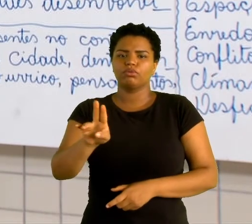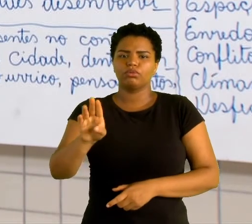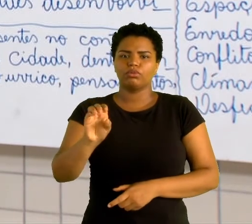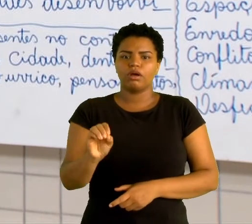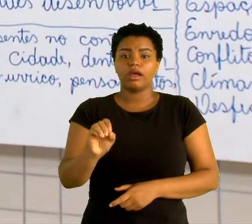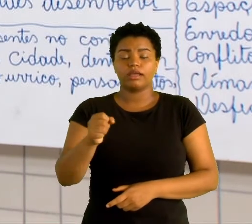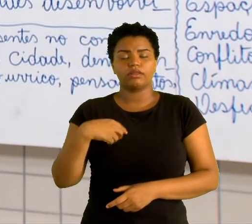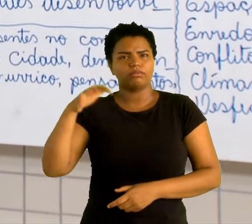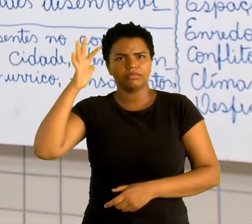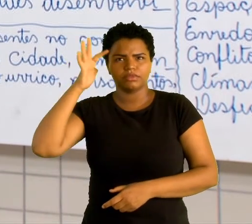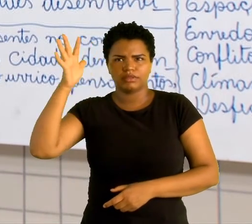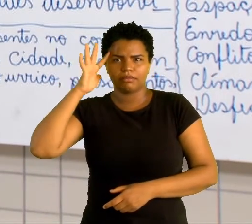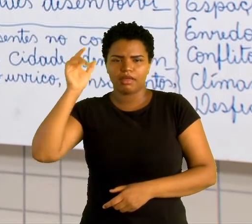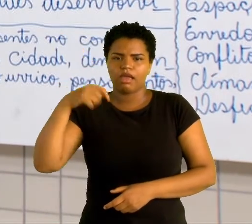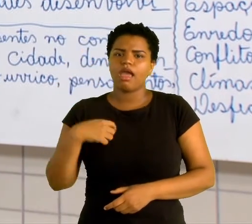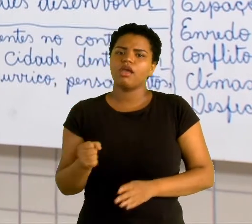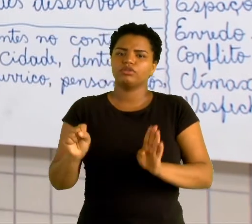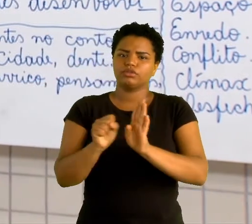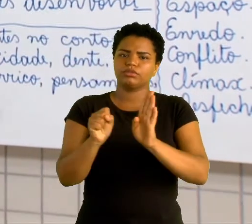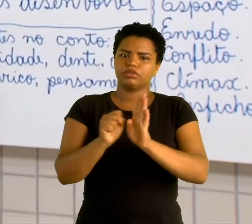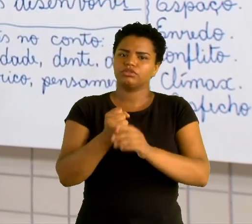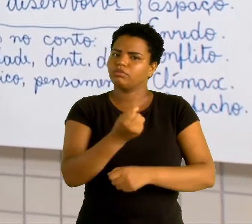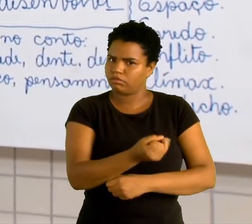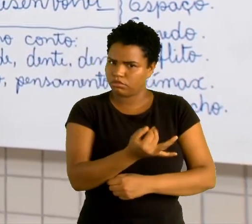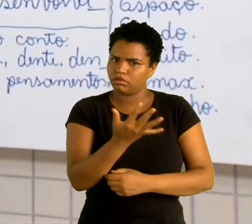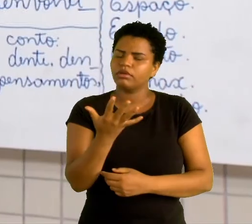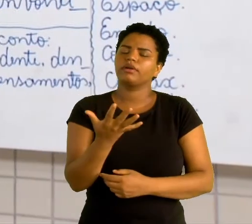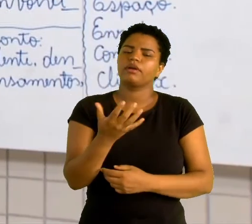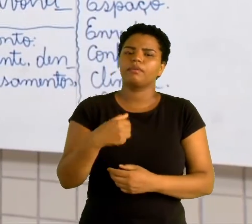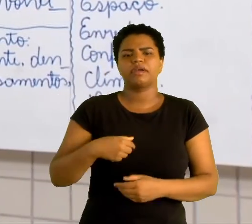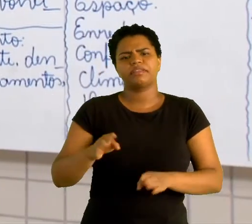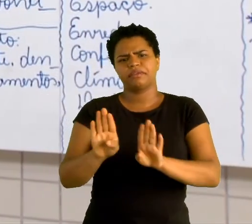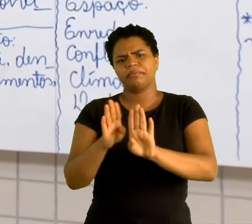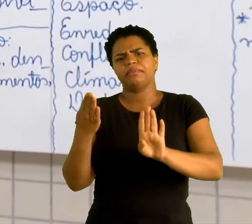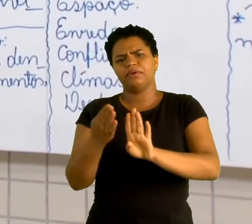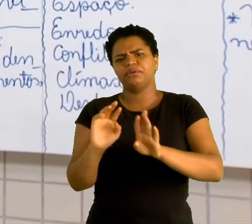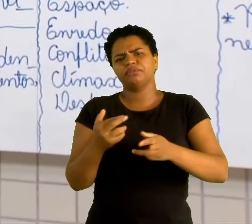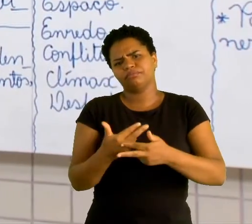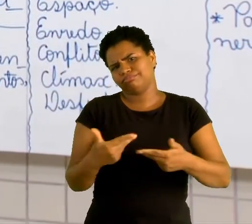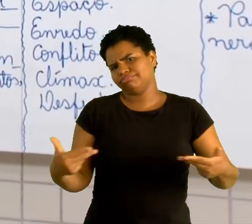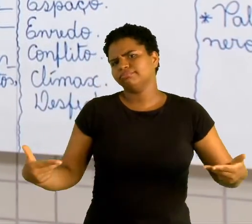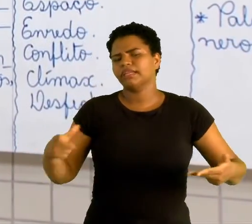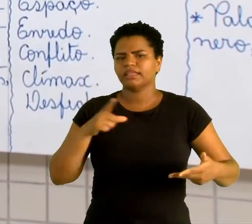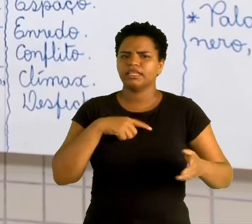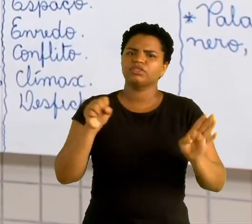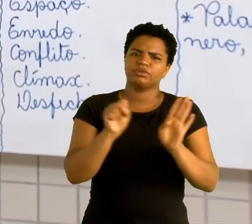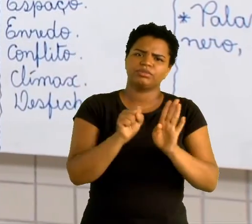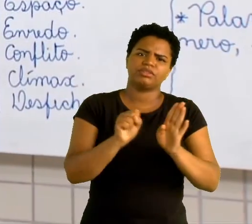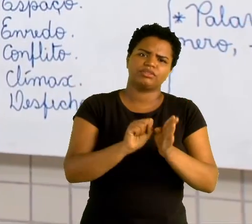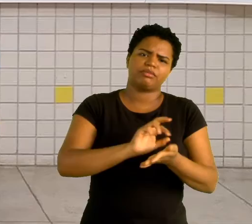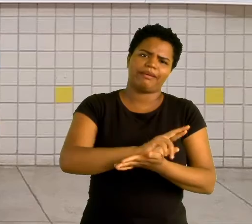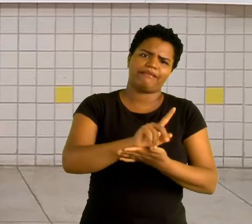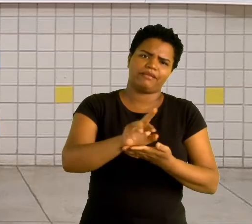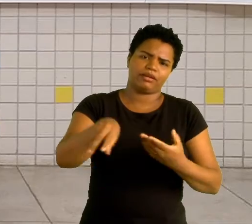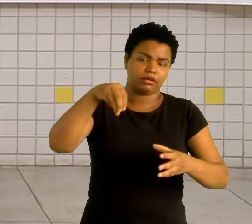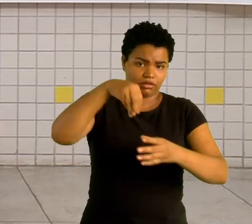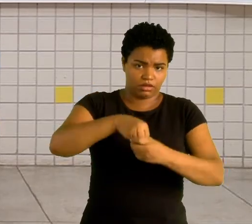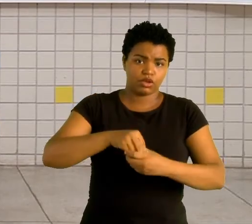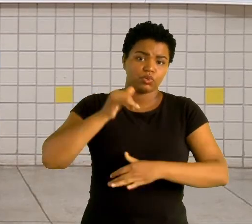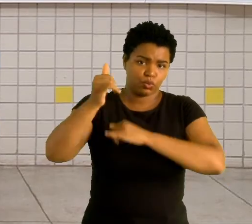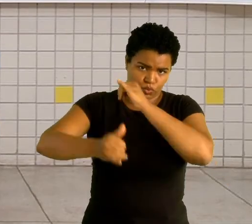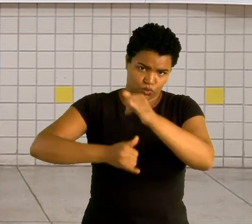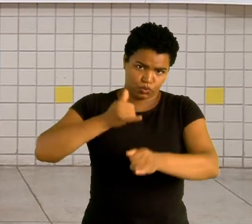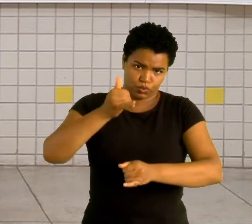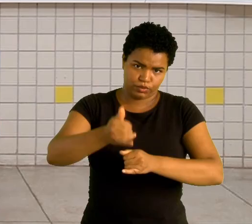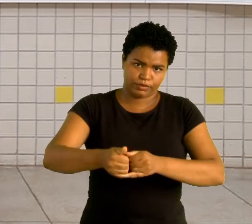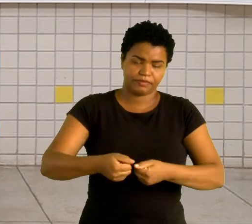E porta e etc. Temos vários outros substantivos presentes neste conto. Aqui